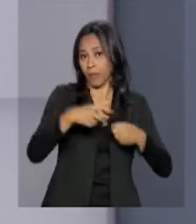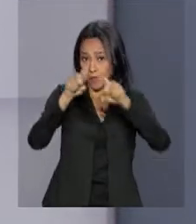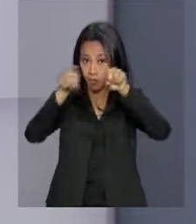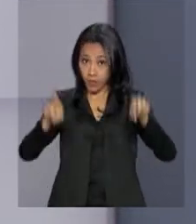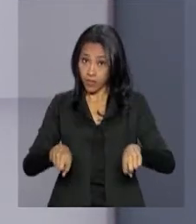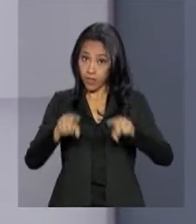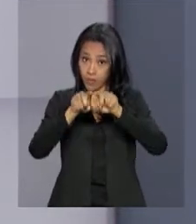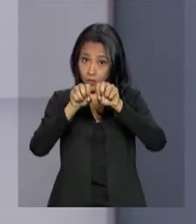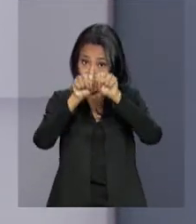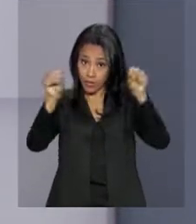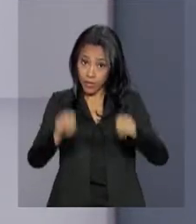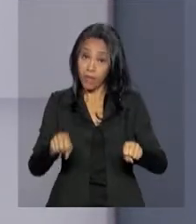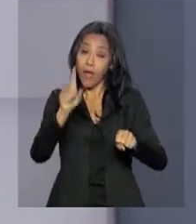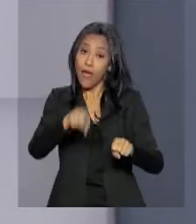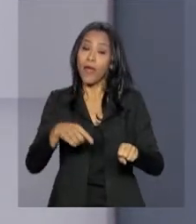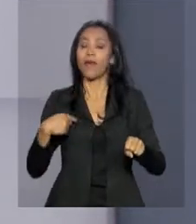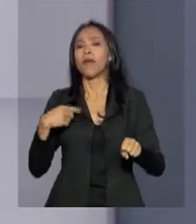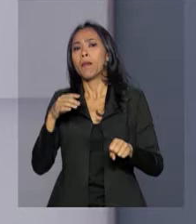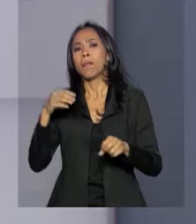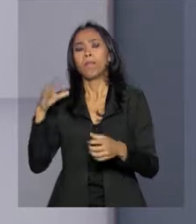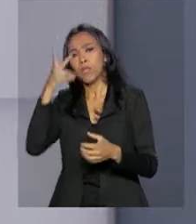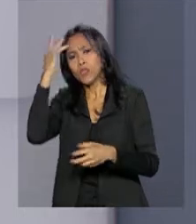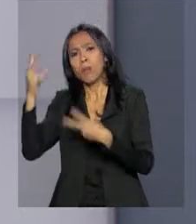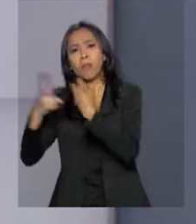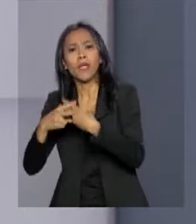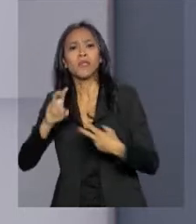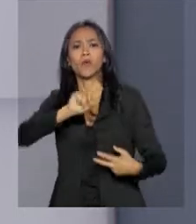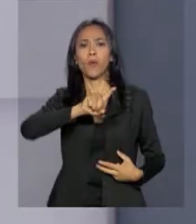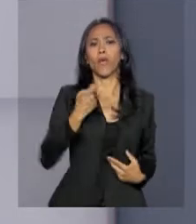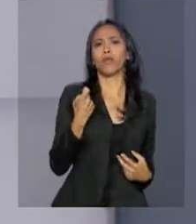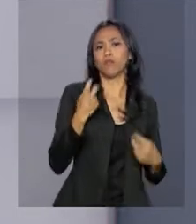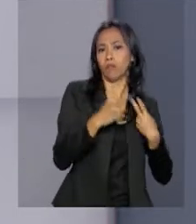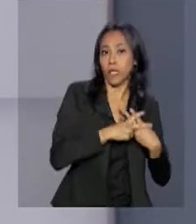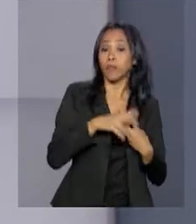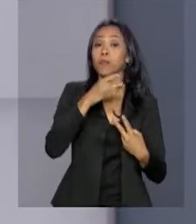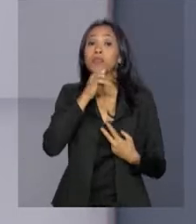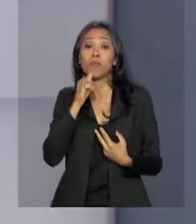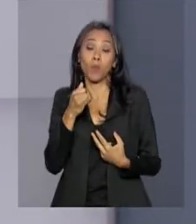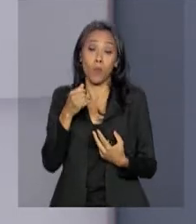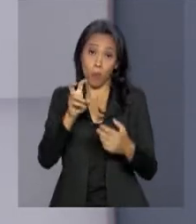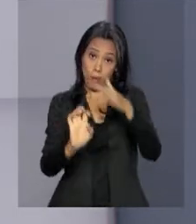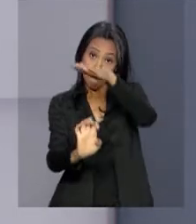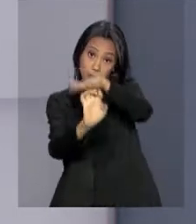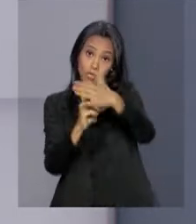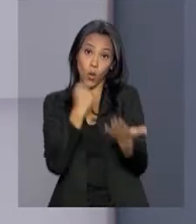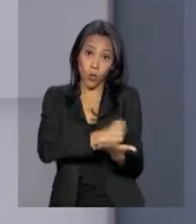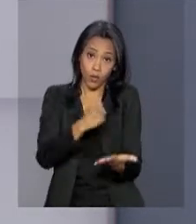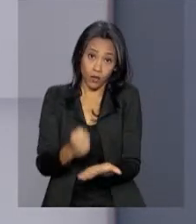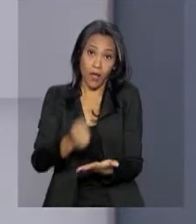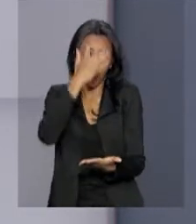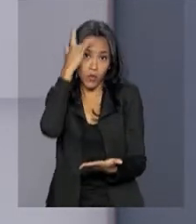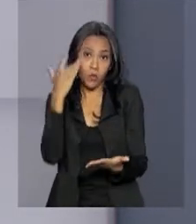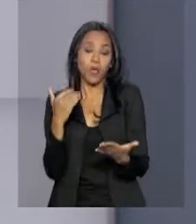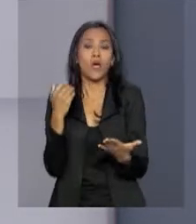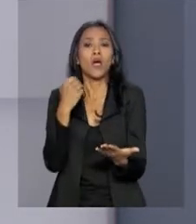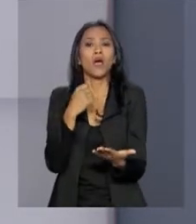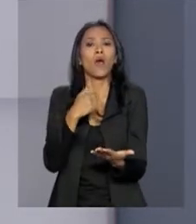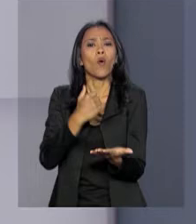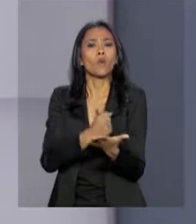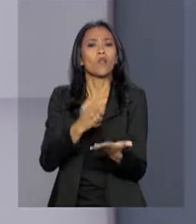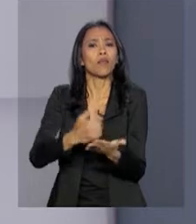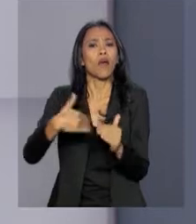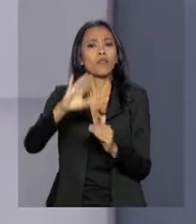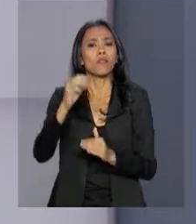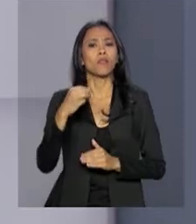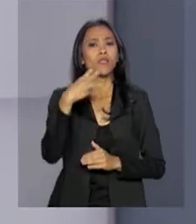detentos quando uma empresa for contratada pelo governo para prestar algum tipo de serviço em contratos acima de 330